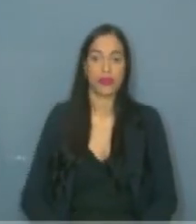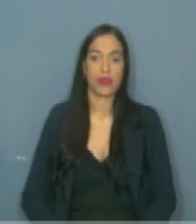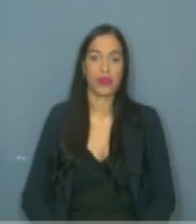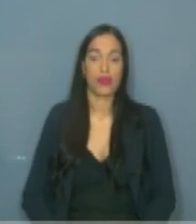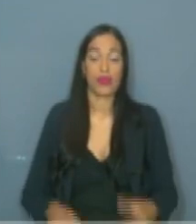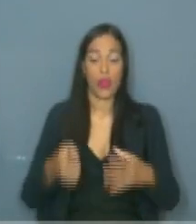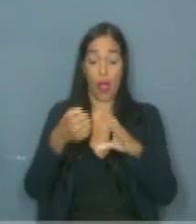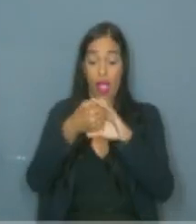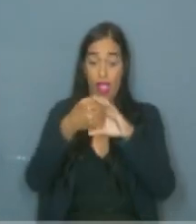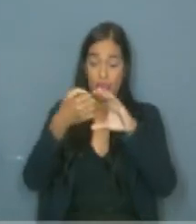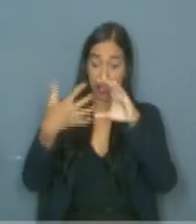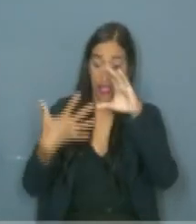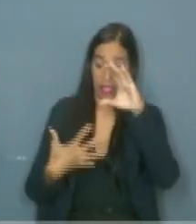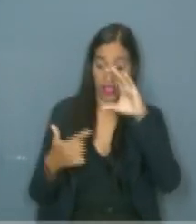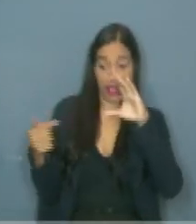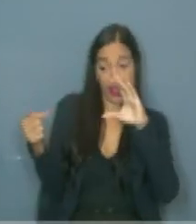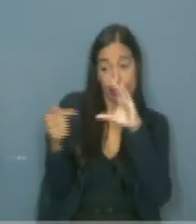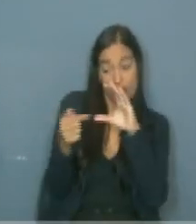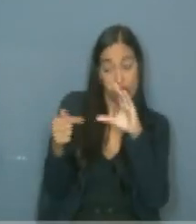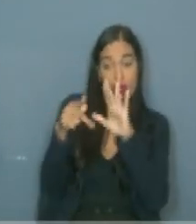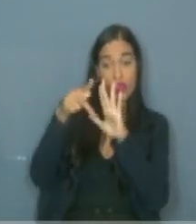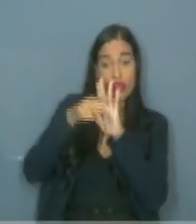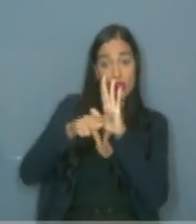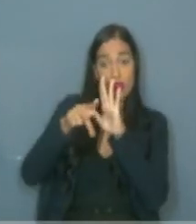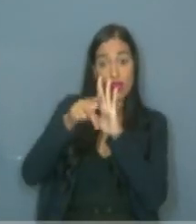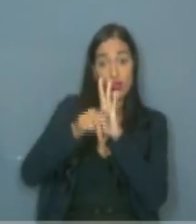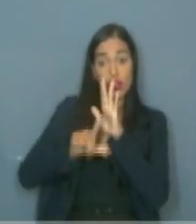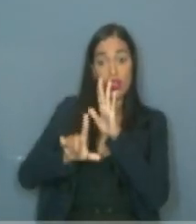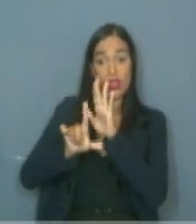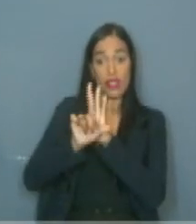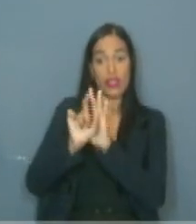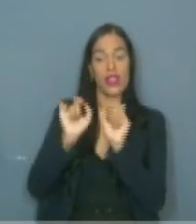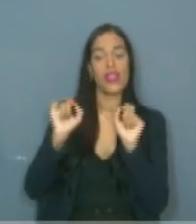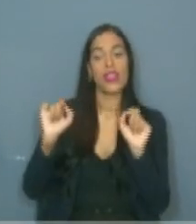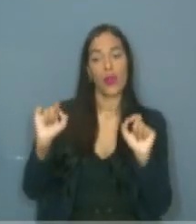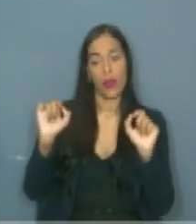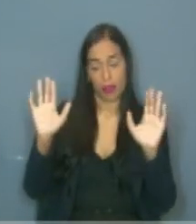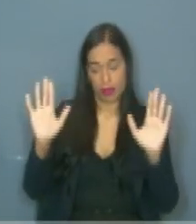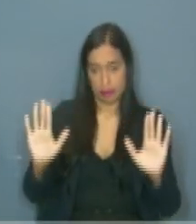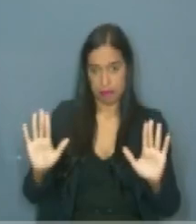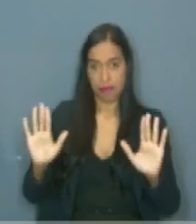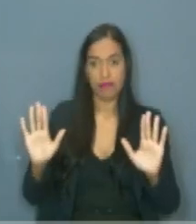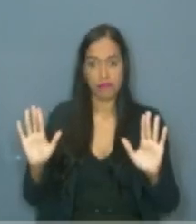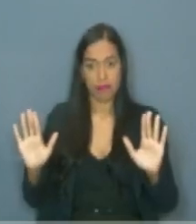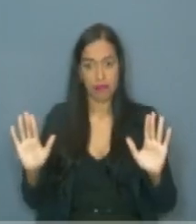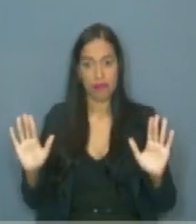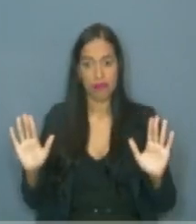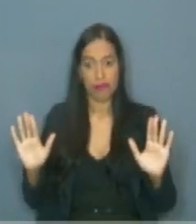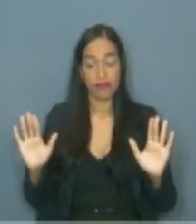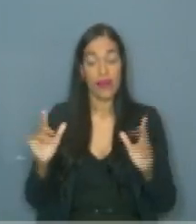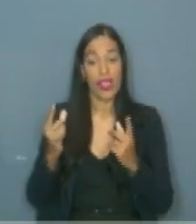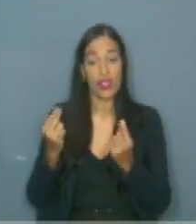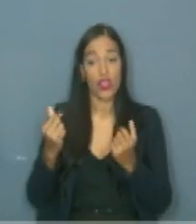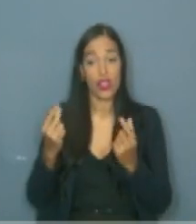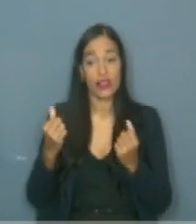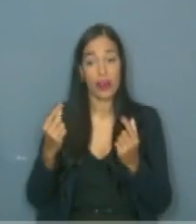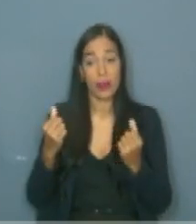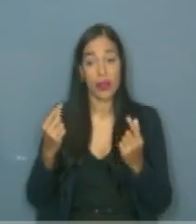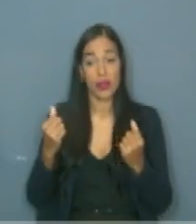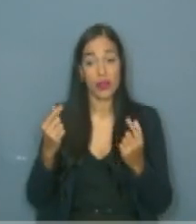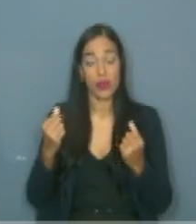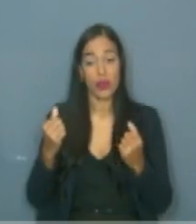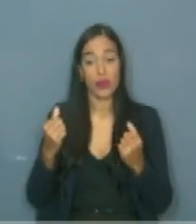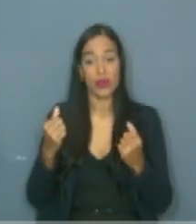característica dessa lei, desse projeto de lei, que é uma característica que amarra esse orçamento